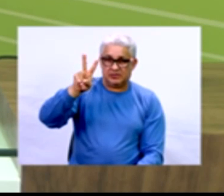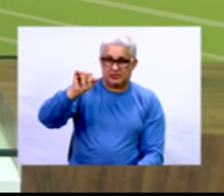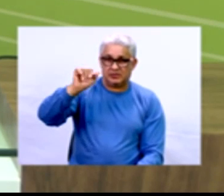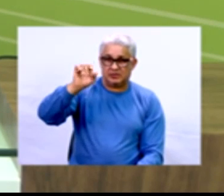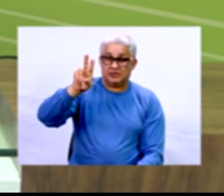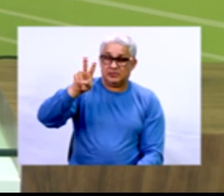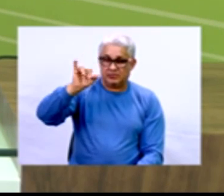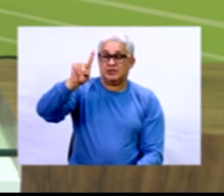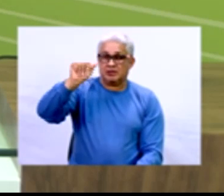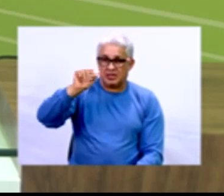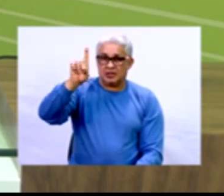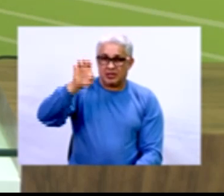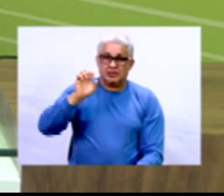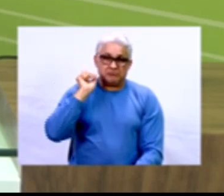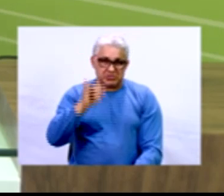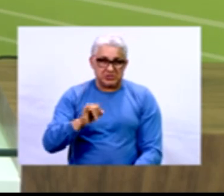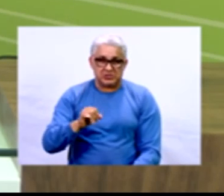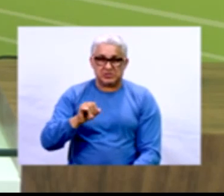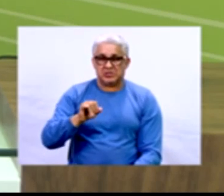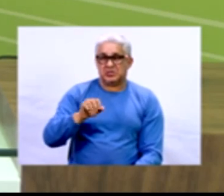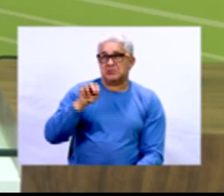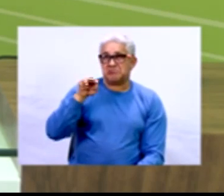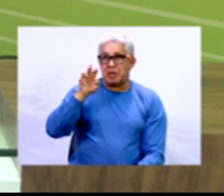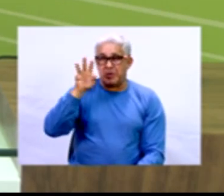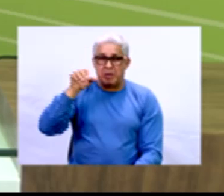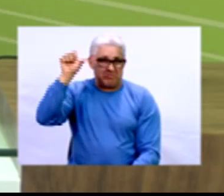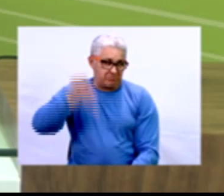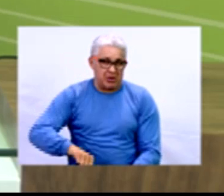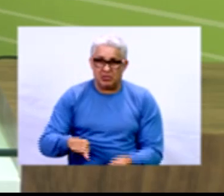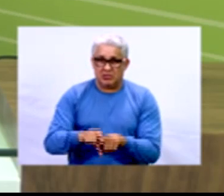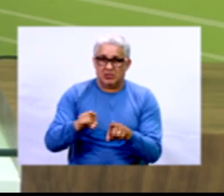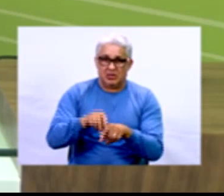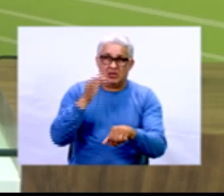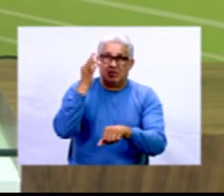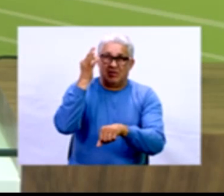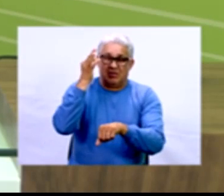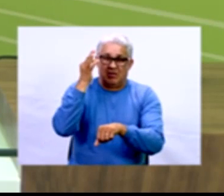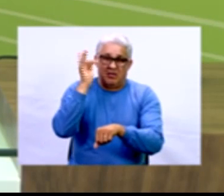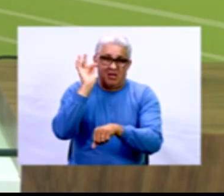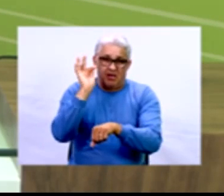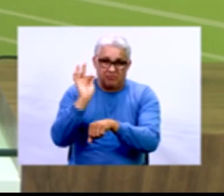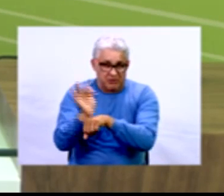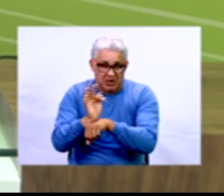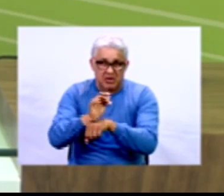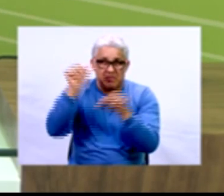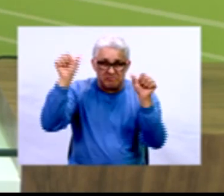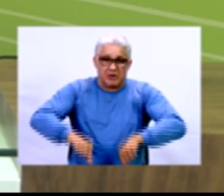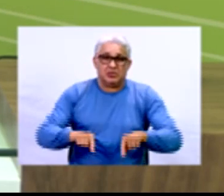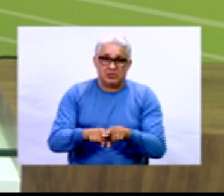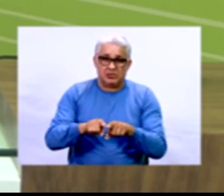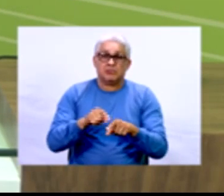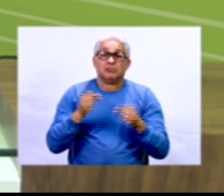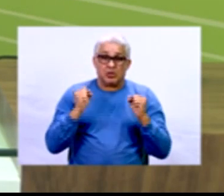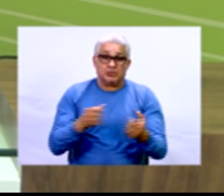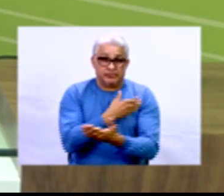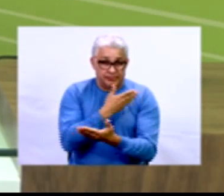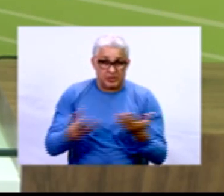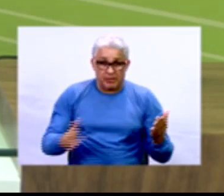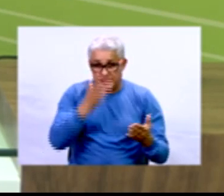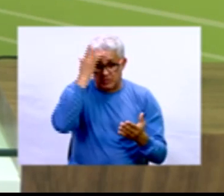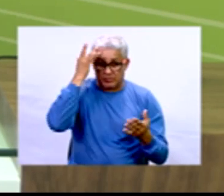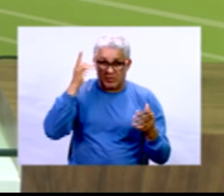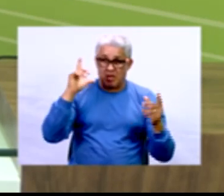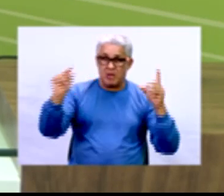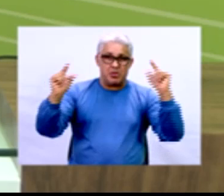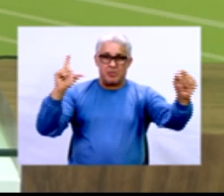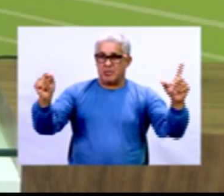não é legal, se o teu filme não ficou bom, se o áudio está esquisito, você pode realmente perder público e assim